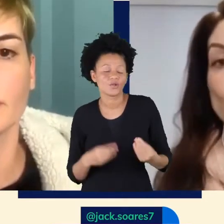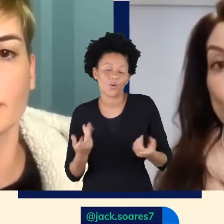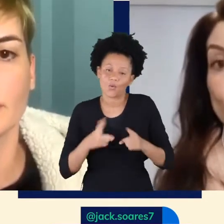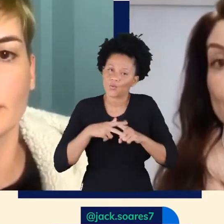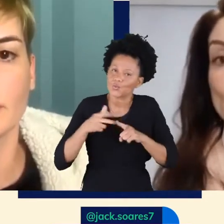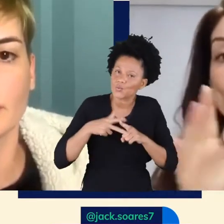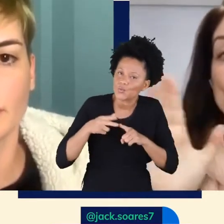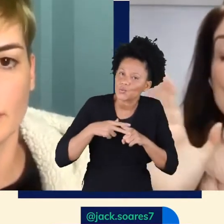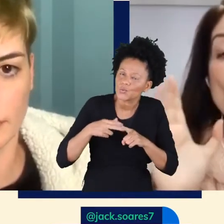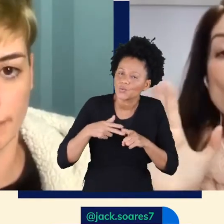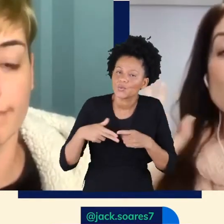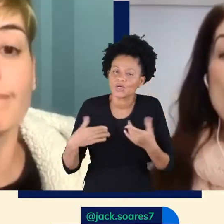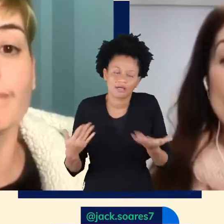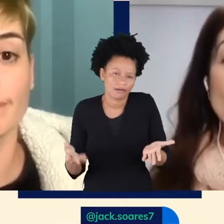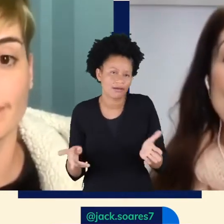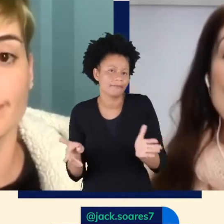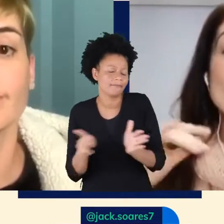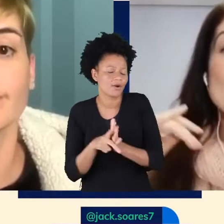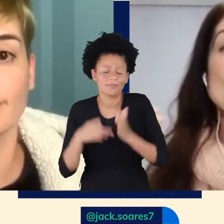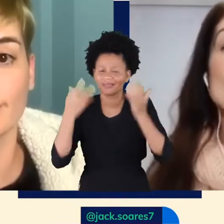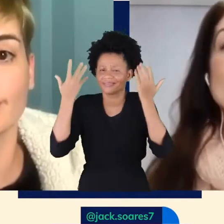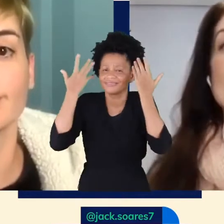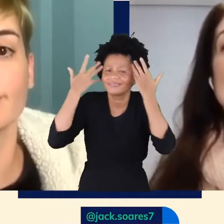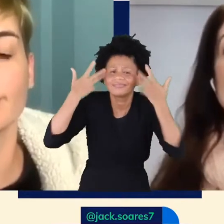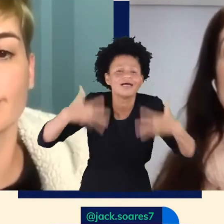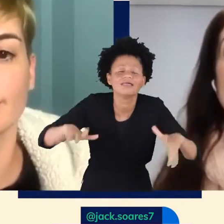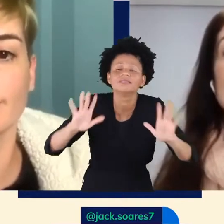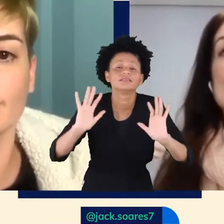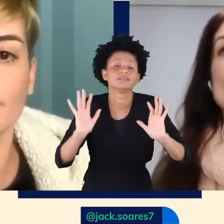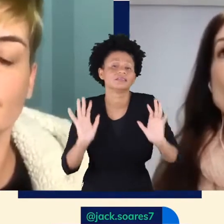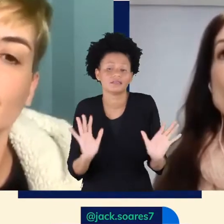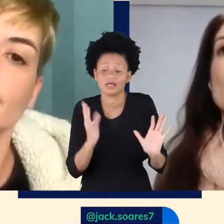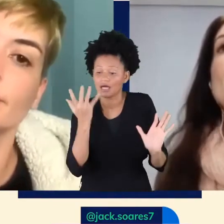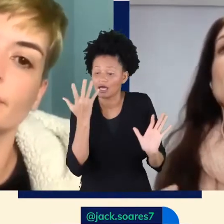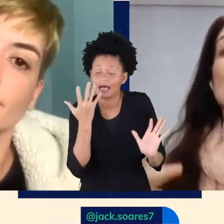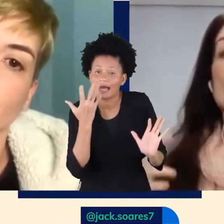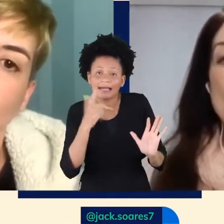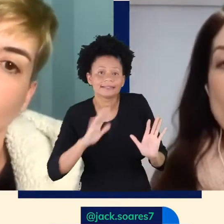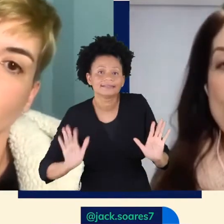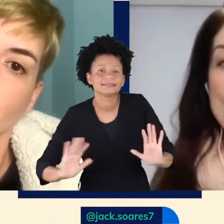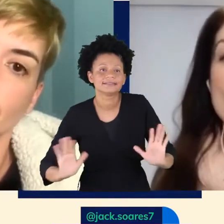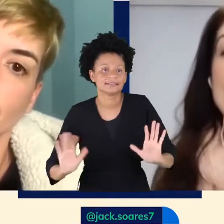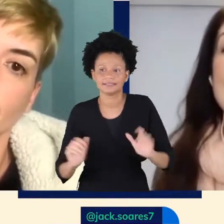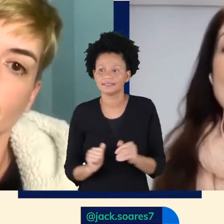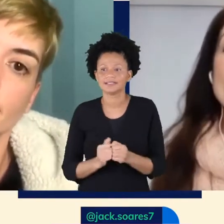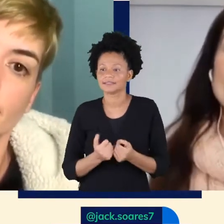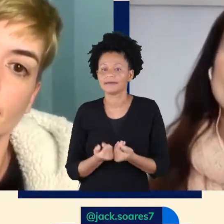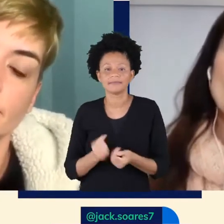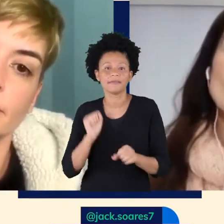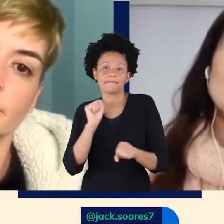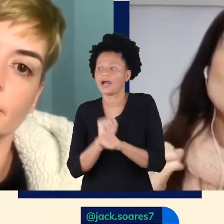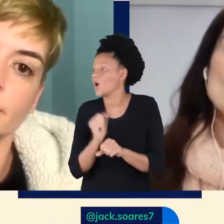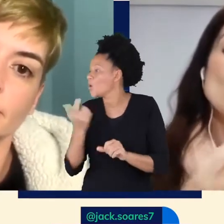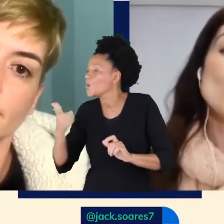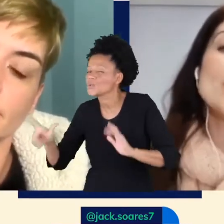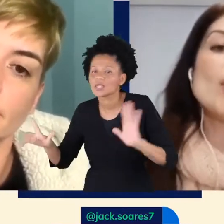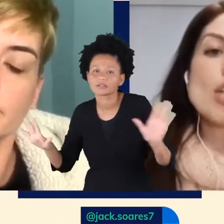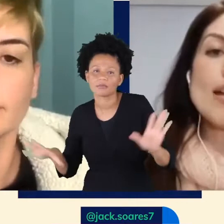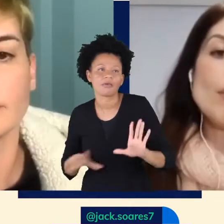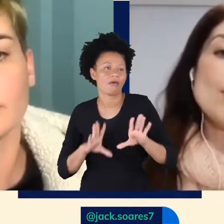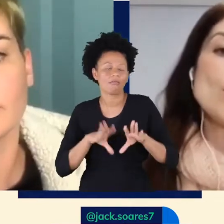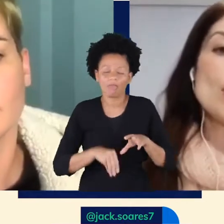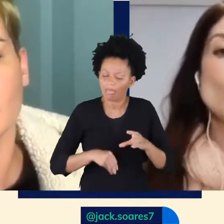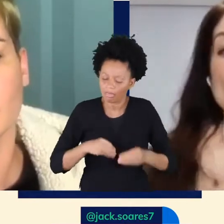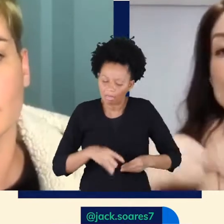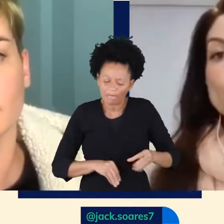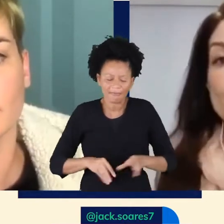o tempo todo, veja que o toque ou a masturbação, que é típica, natural, a criança não costuma deixar